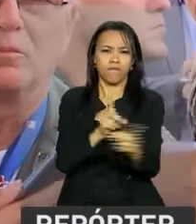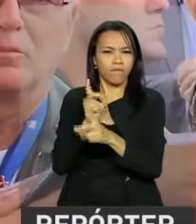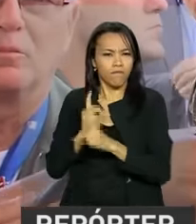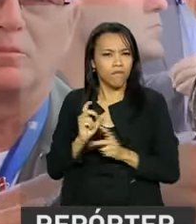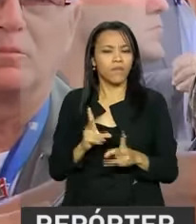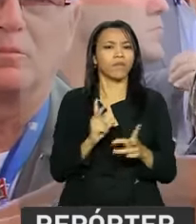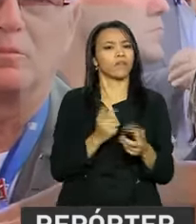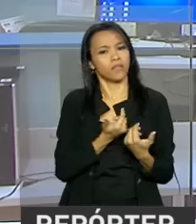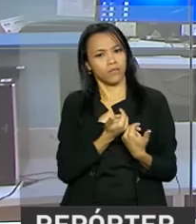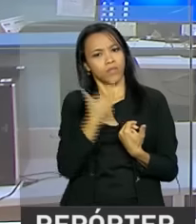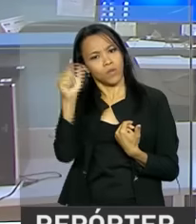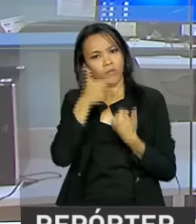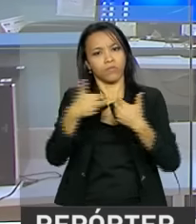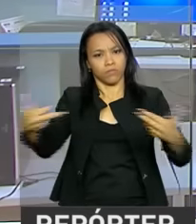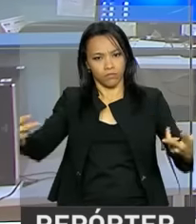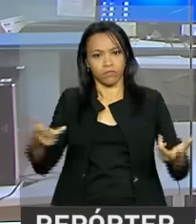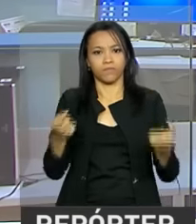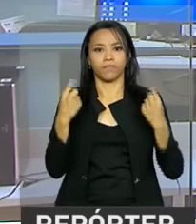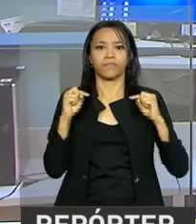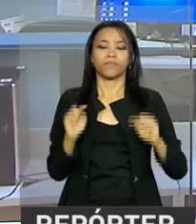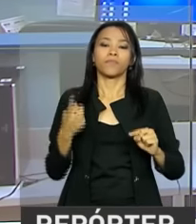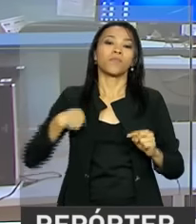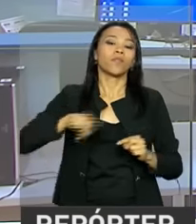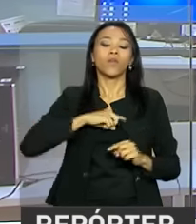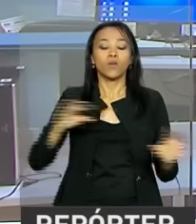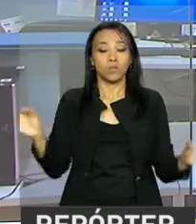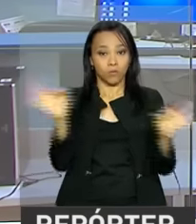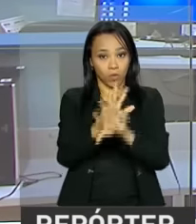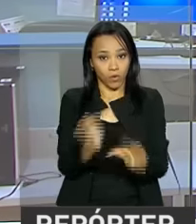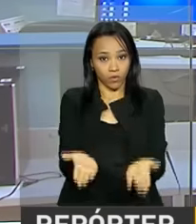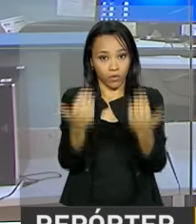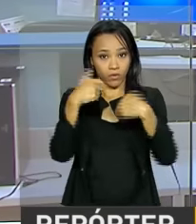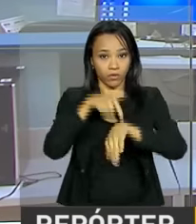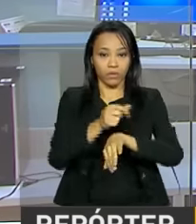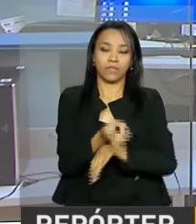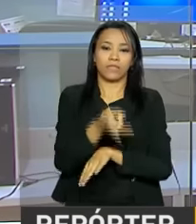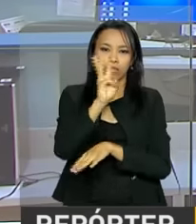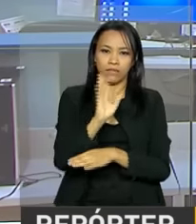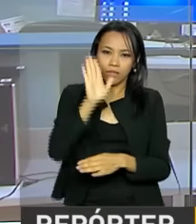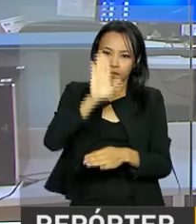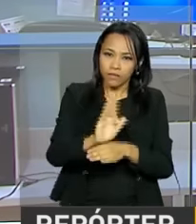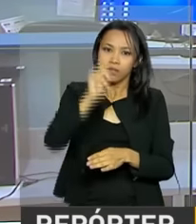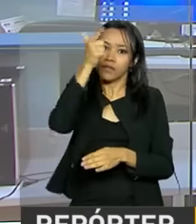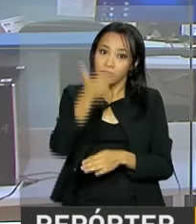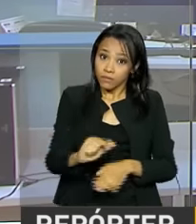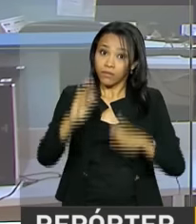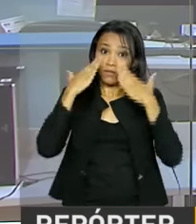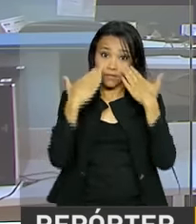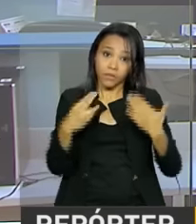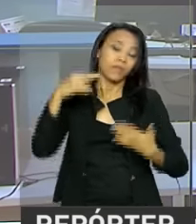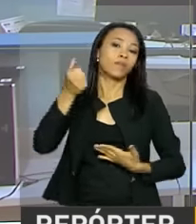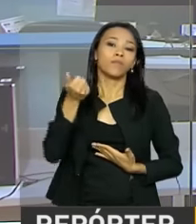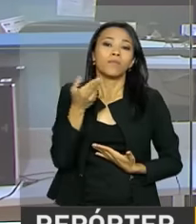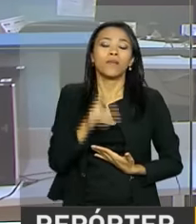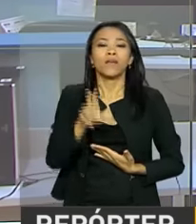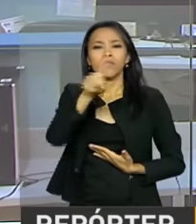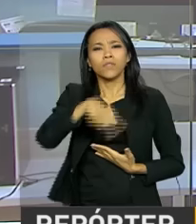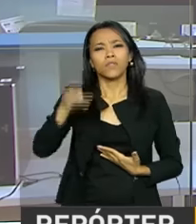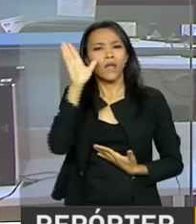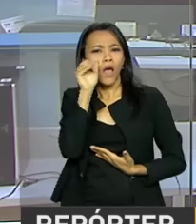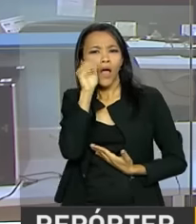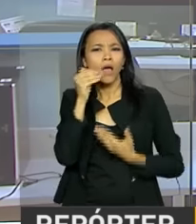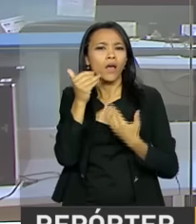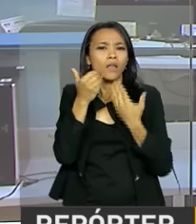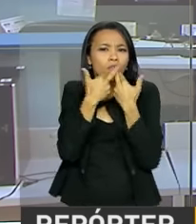o descaminho ficamos por aqui Voltamos às 3 da tarde na próxima edição do repórter NBR acompanhe as